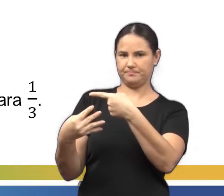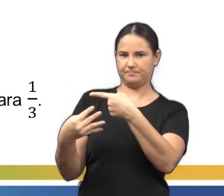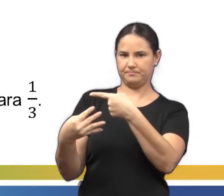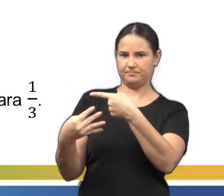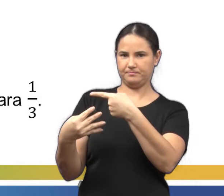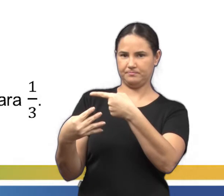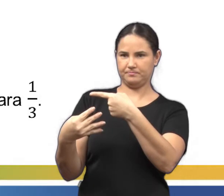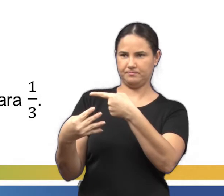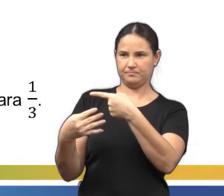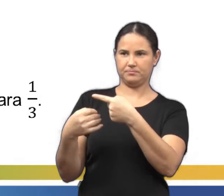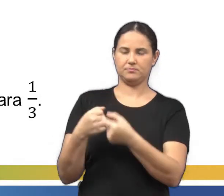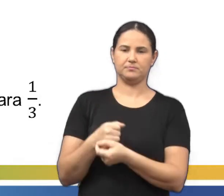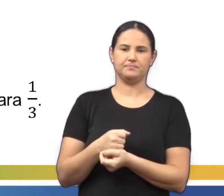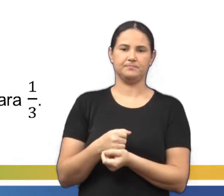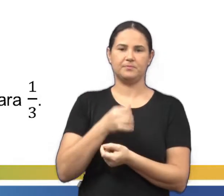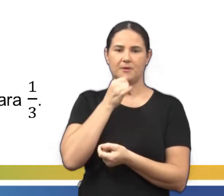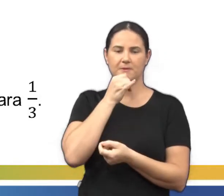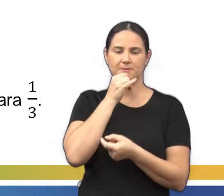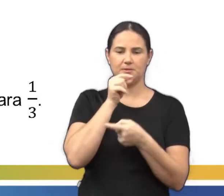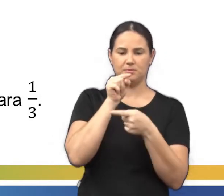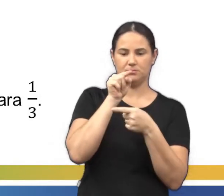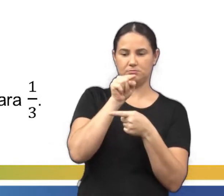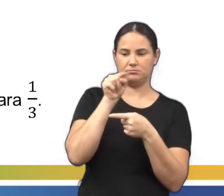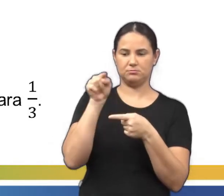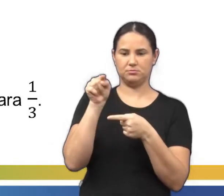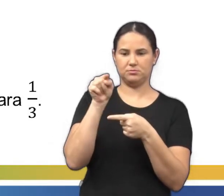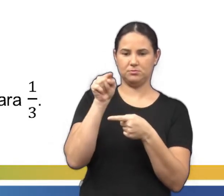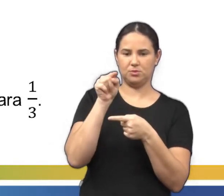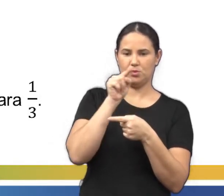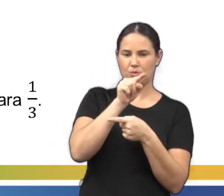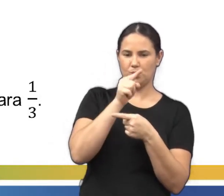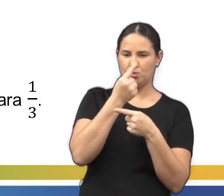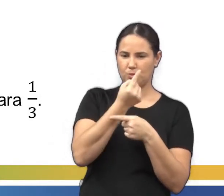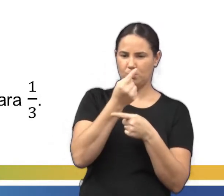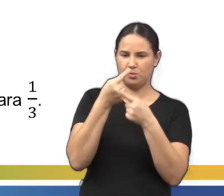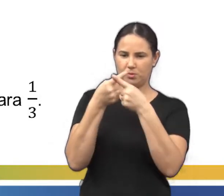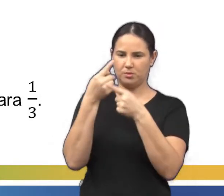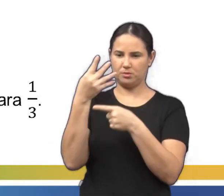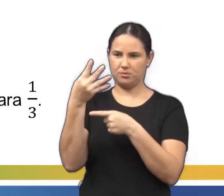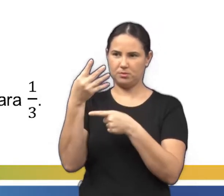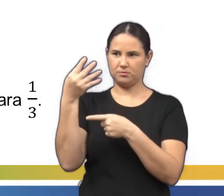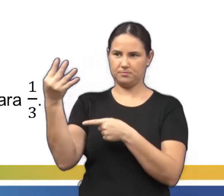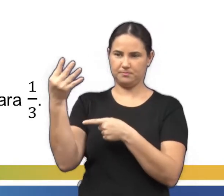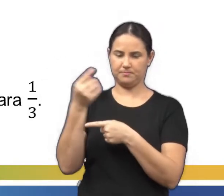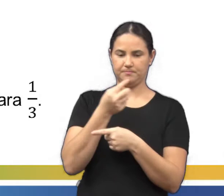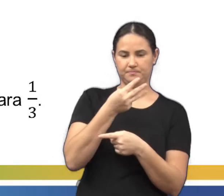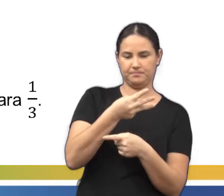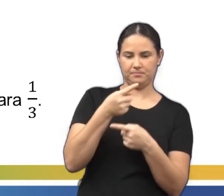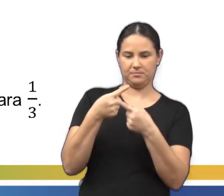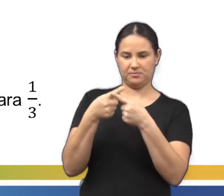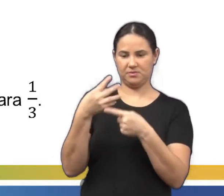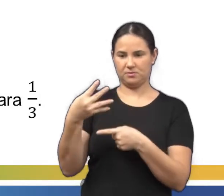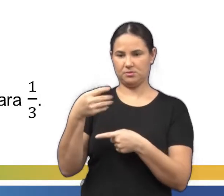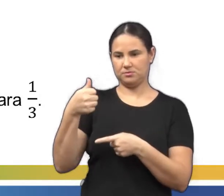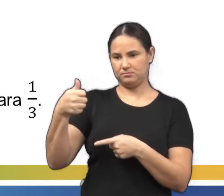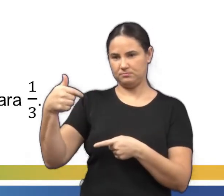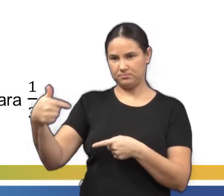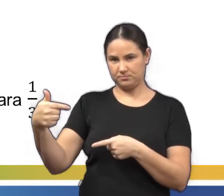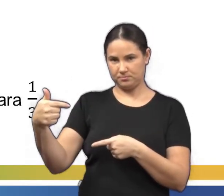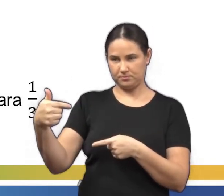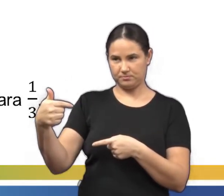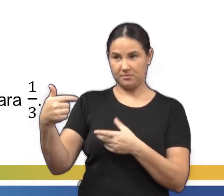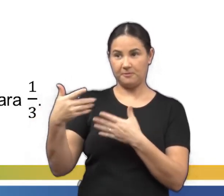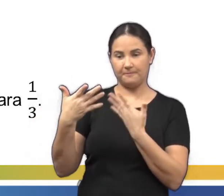denominador. 1 vezes 4, 4. E 3 vezes 4, 12. Então, 4 dozeavos